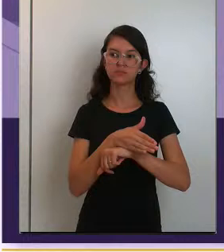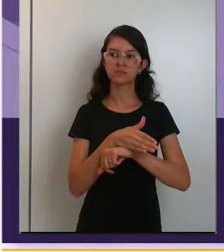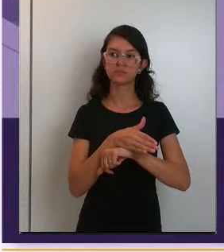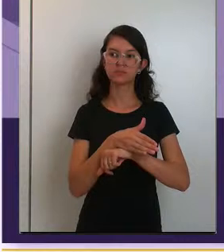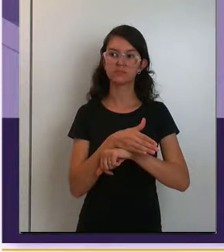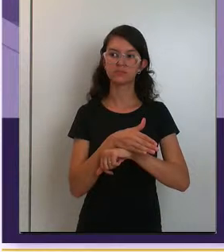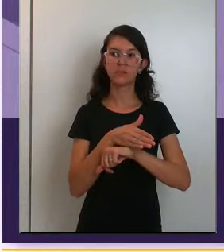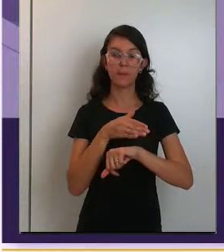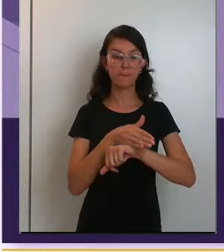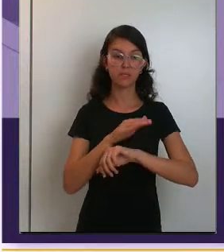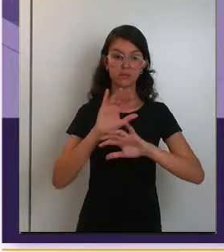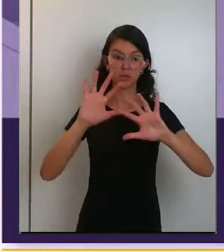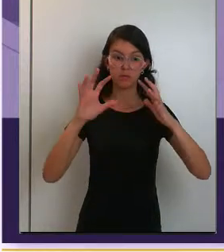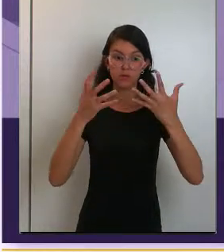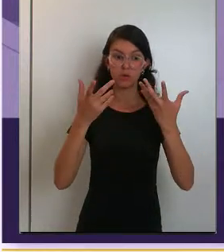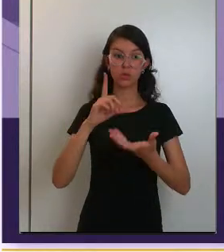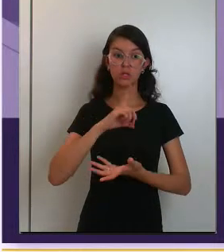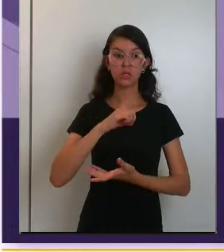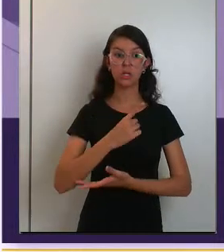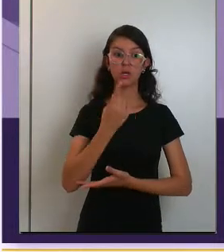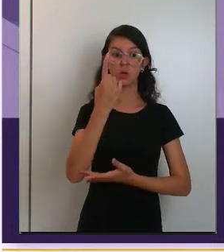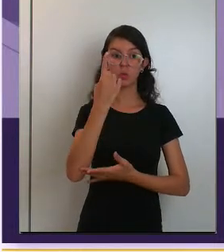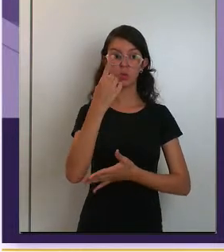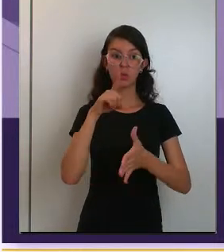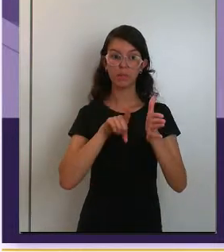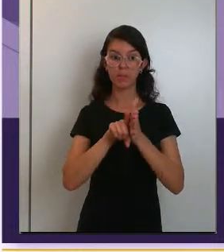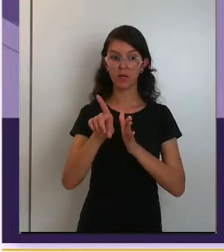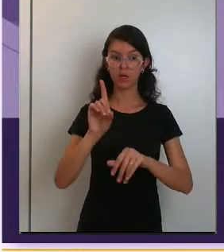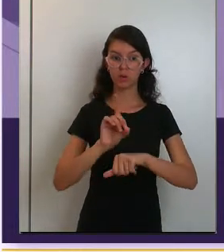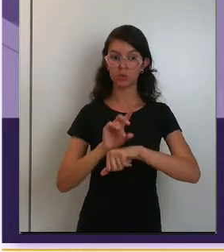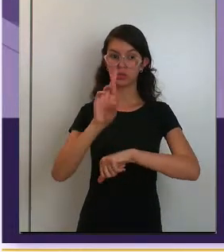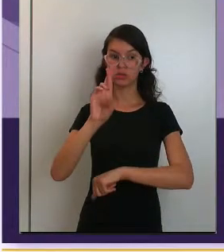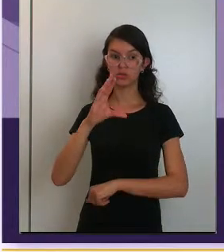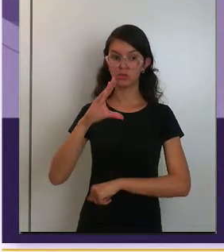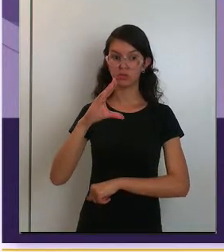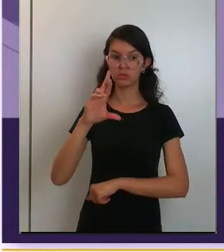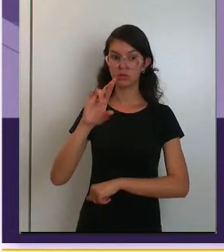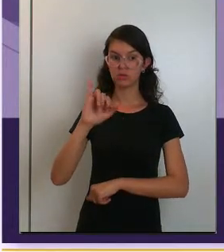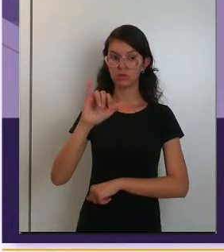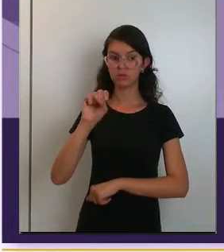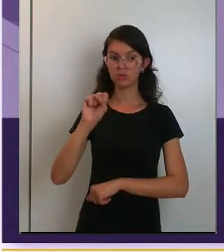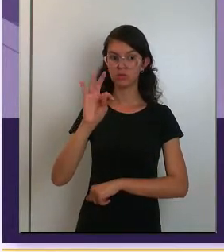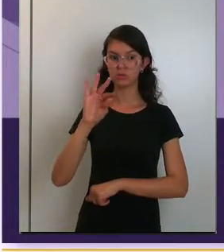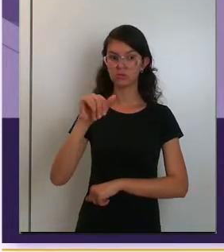nesse evento. Tem uma pergunta da doutora Cristiane,